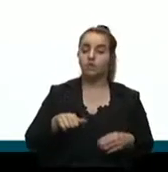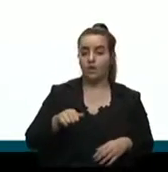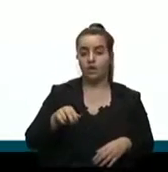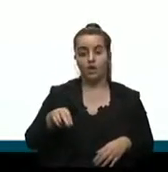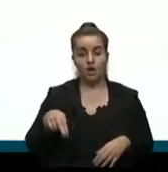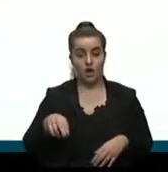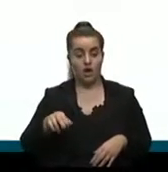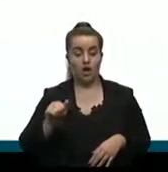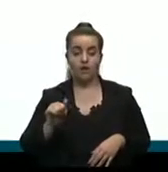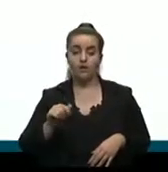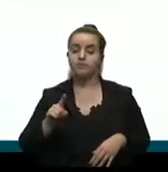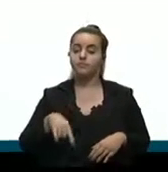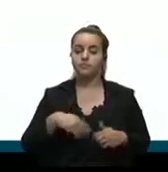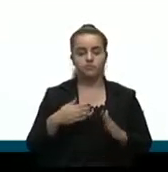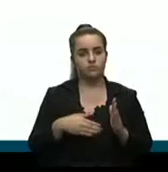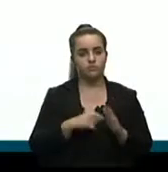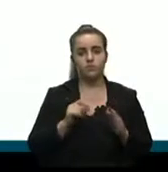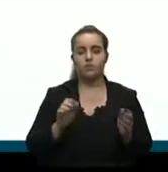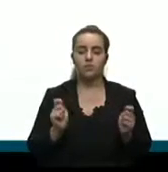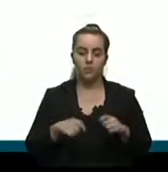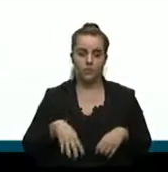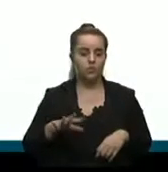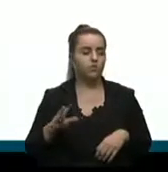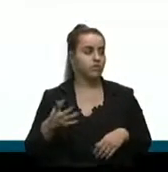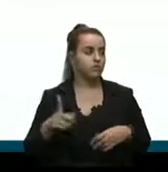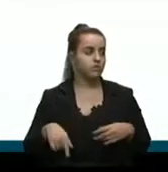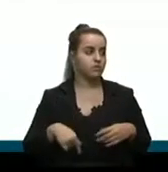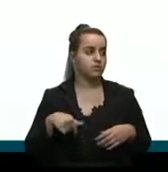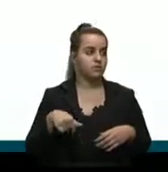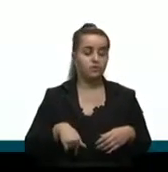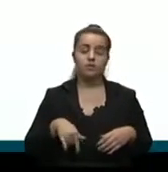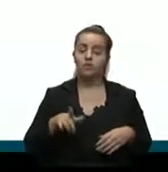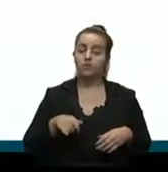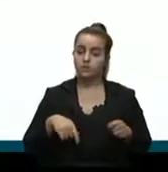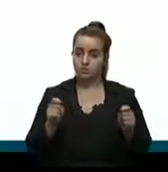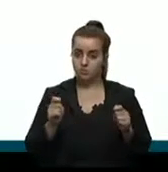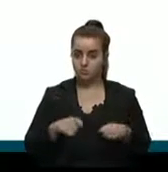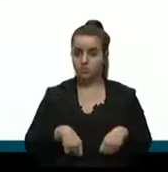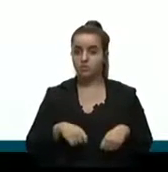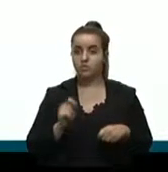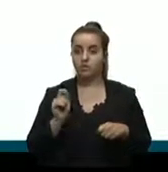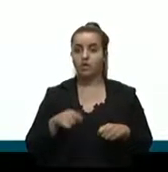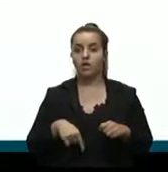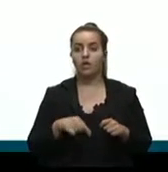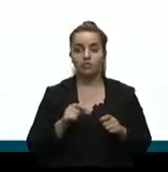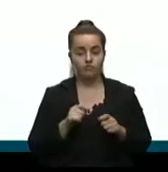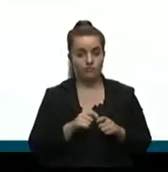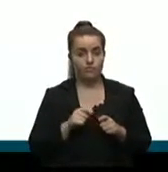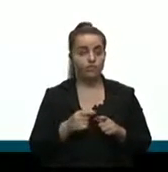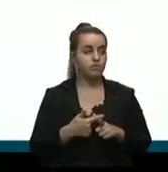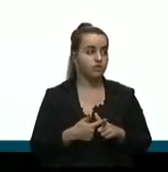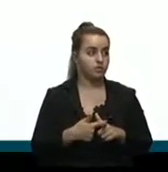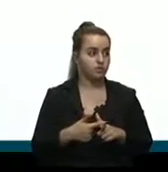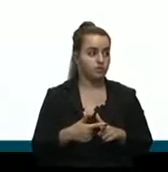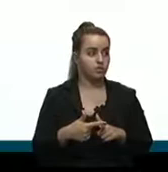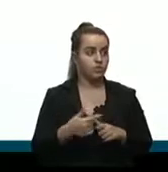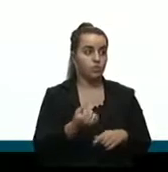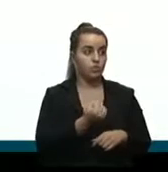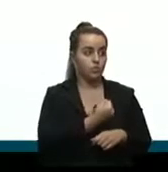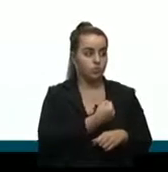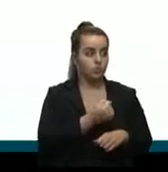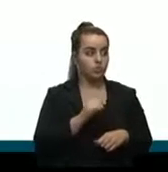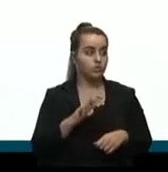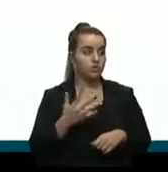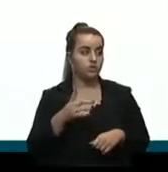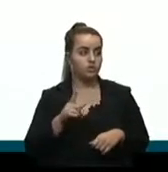podem acontecer. Então, a probabilidade ela será determinada pela divisão entre o número de